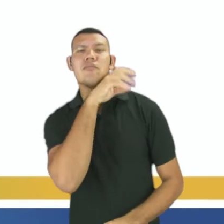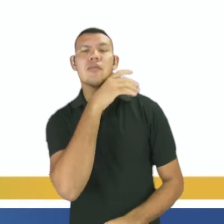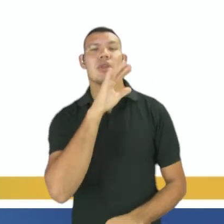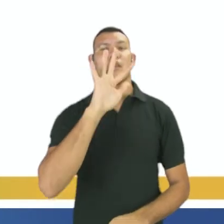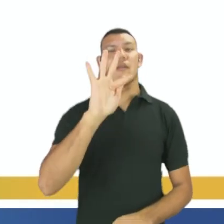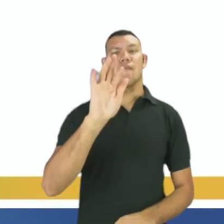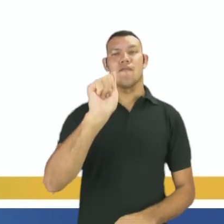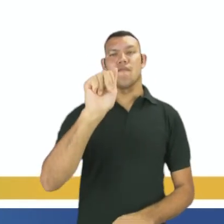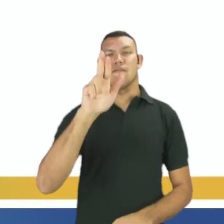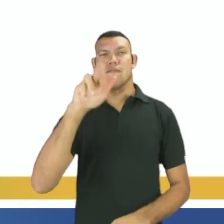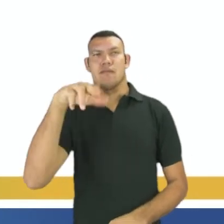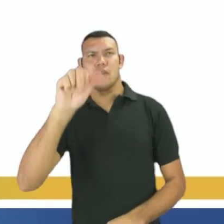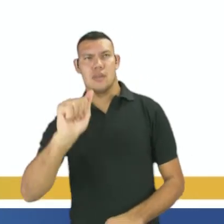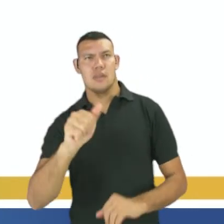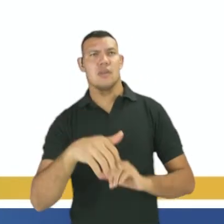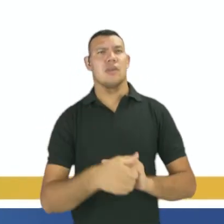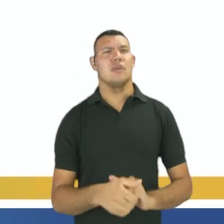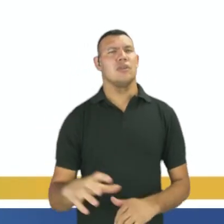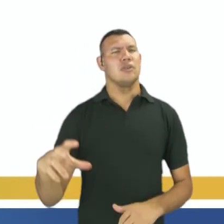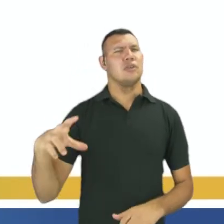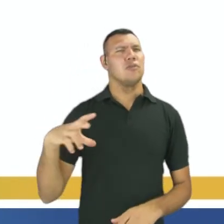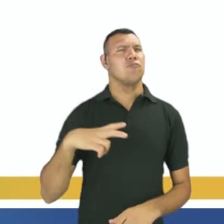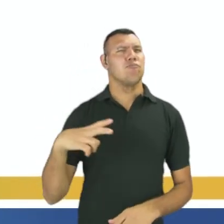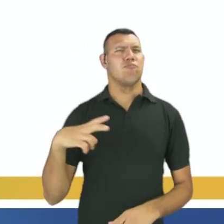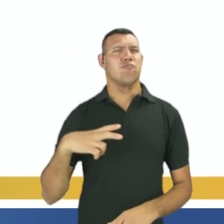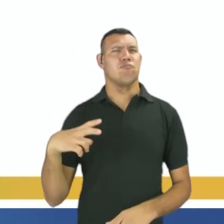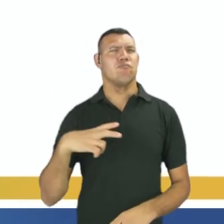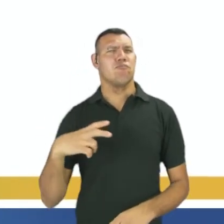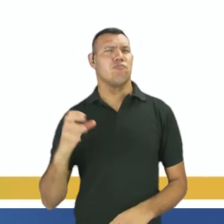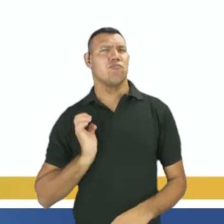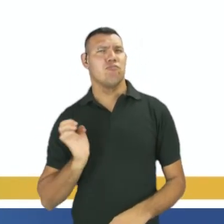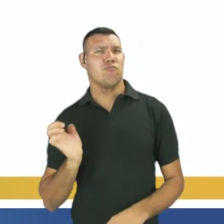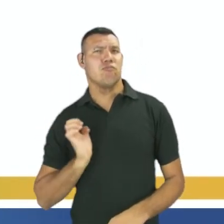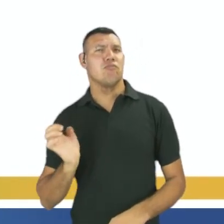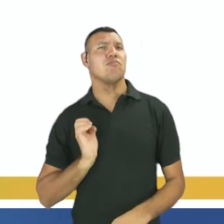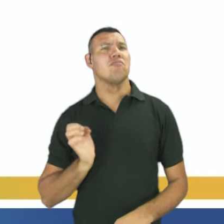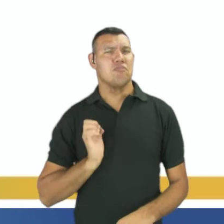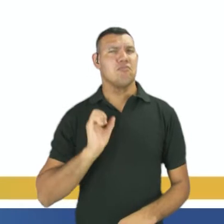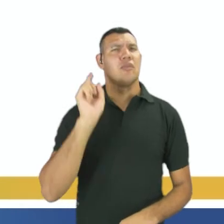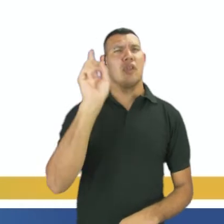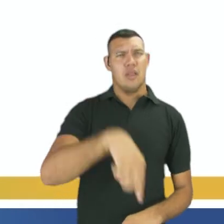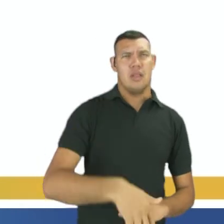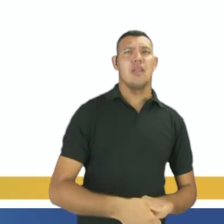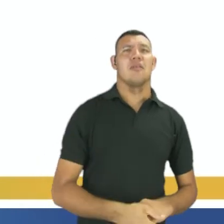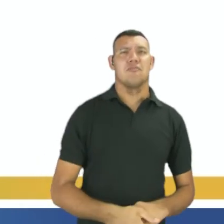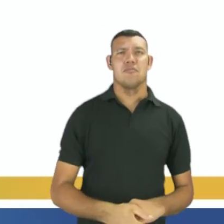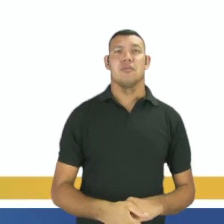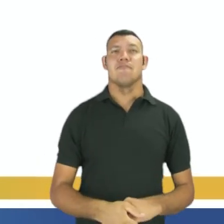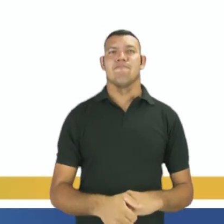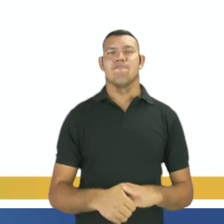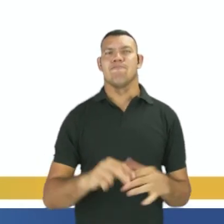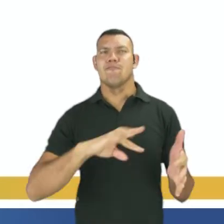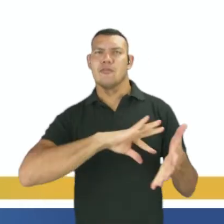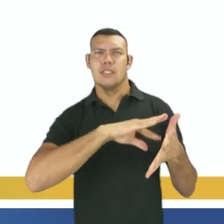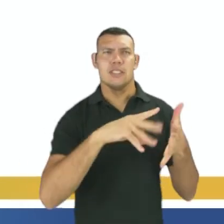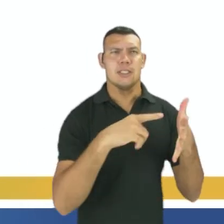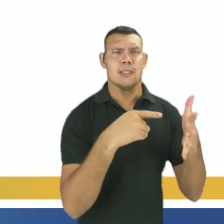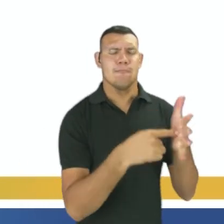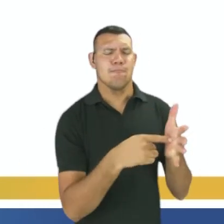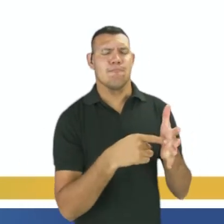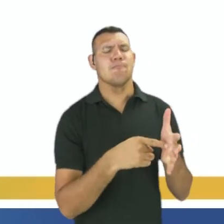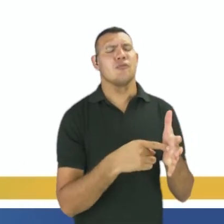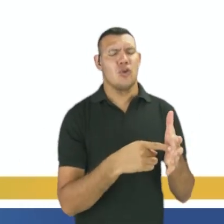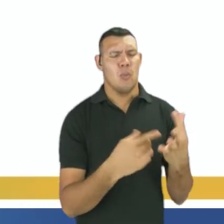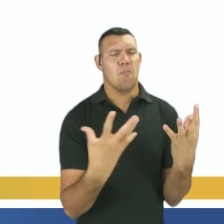Floresta Amazônica é uma riqueza da Floresta Amazônica é incalculável nem a fauna também calculável porque ela a biodiversidade muito grande